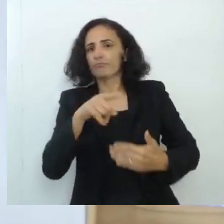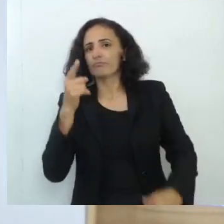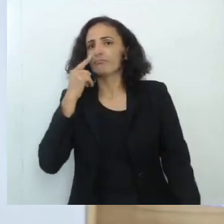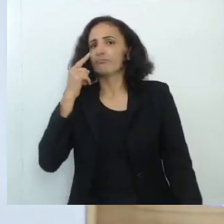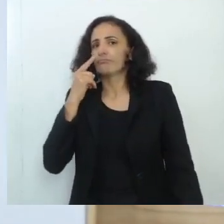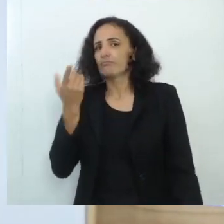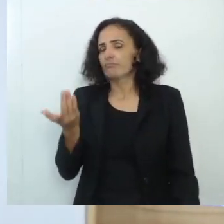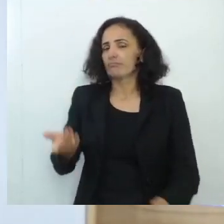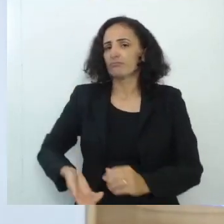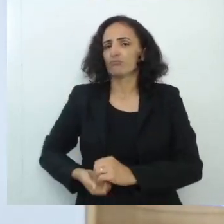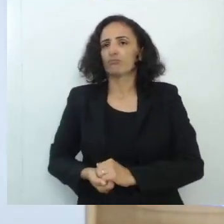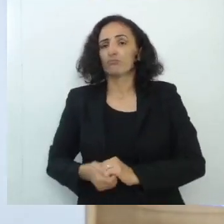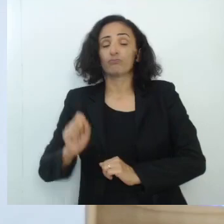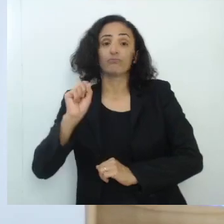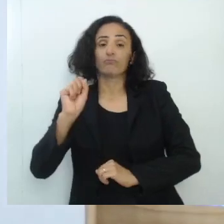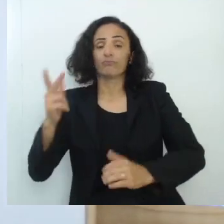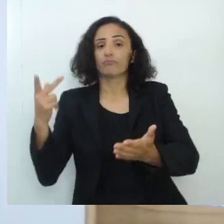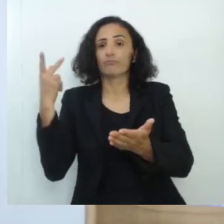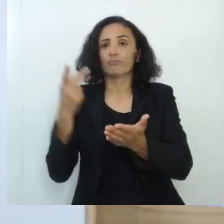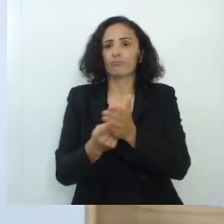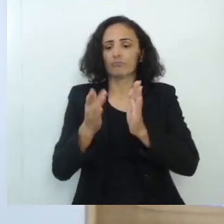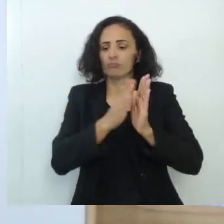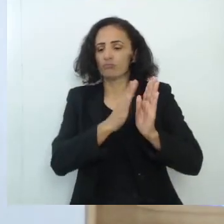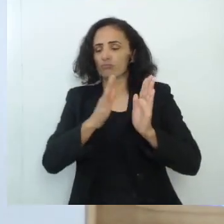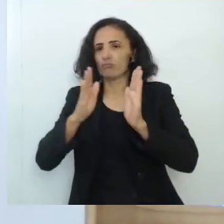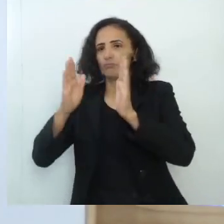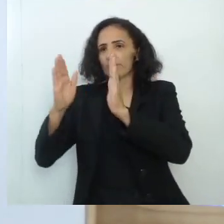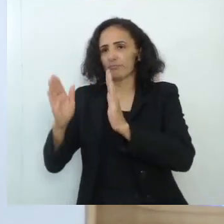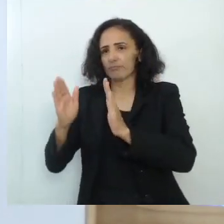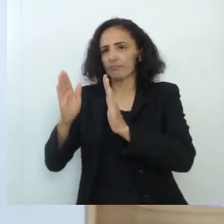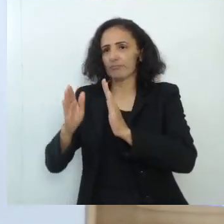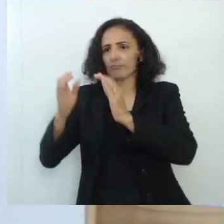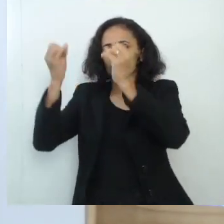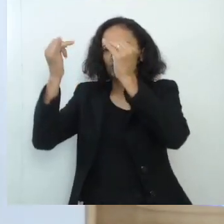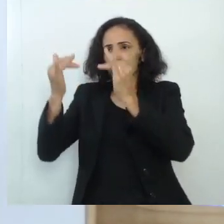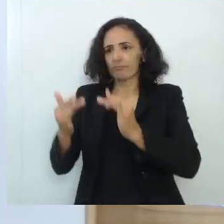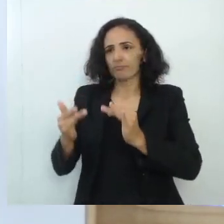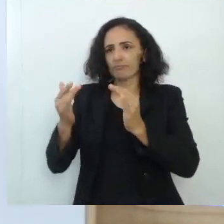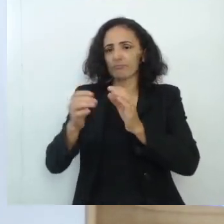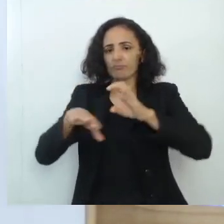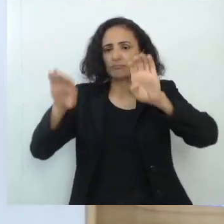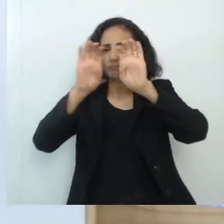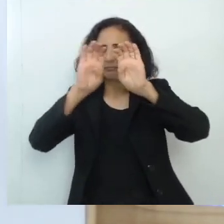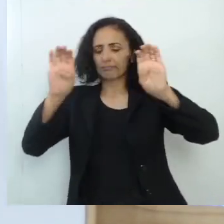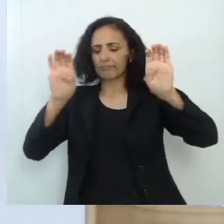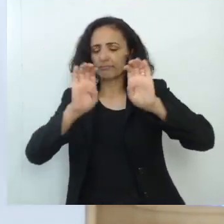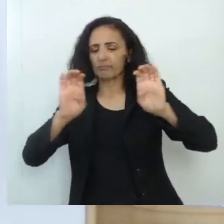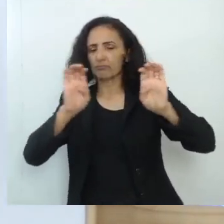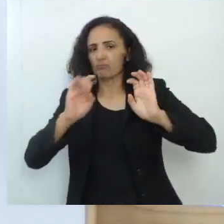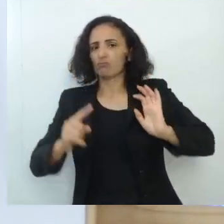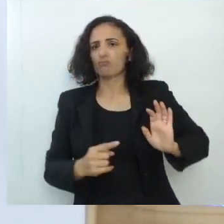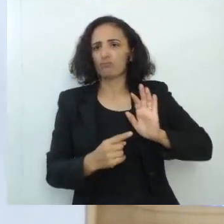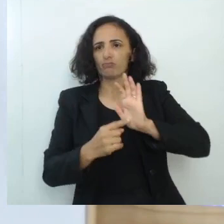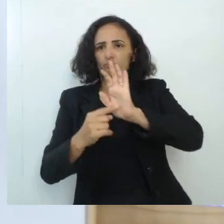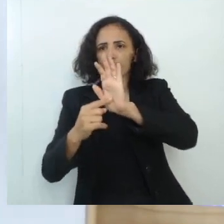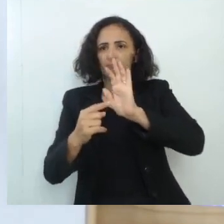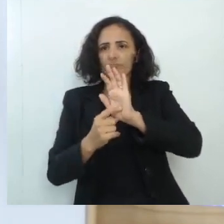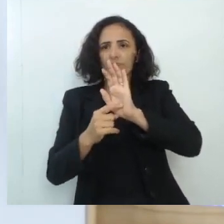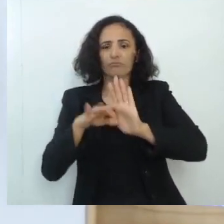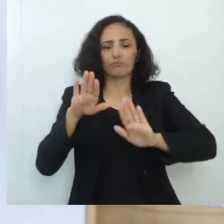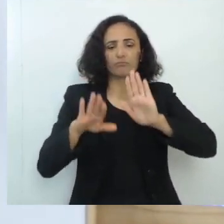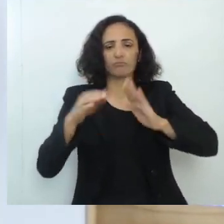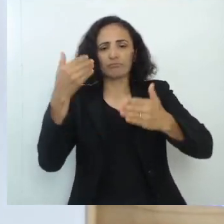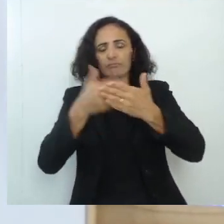acontecer. Depois que você pega essa folha, e eu vou falar um pouquinho mais de soro, eu tenho essa estrutura aqui que geralmente eu mostro, tá? Porque dependendo da prova